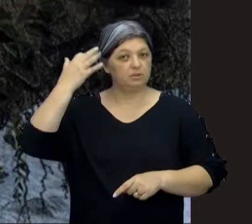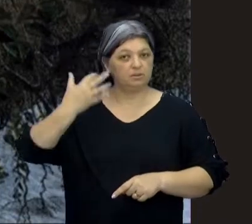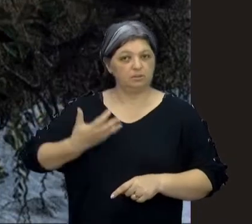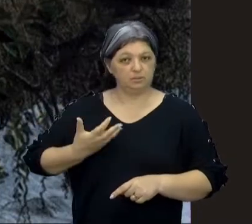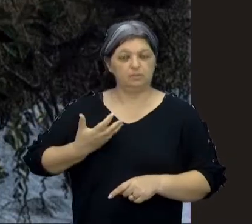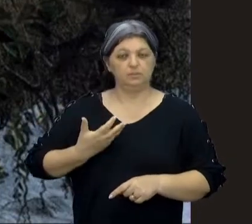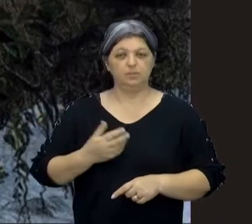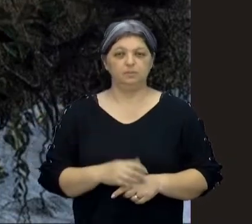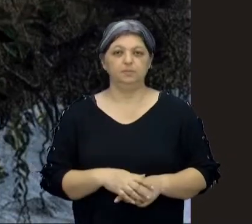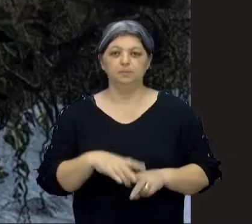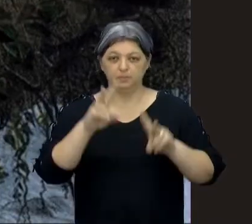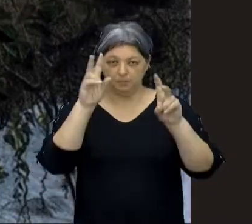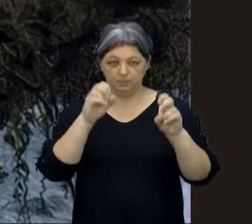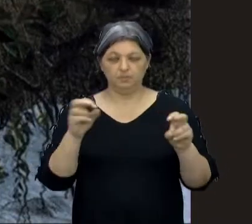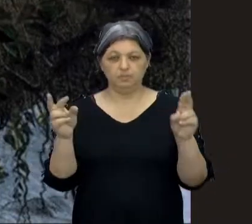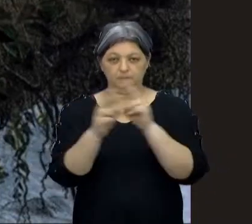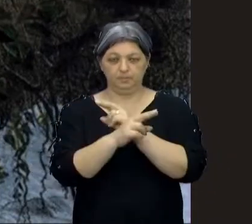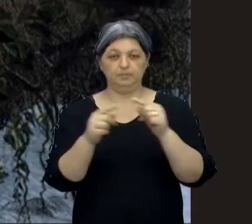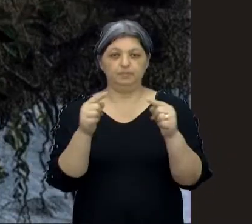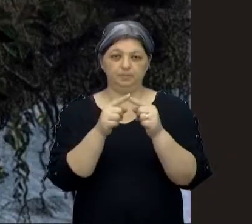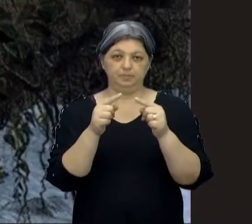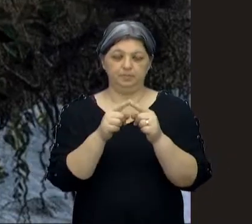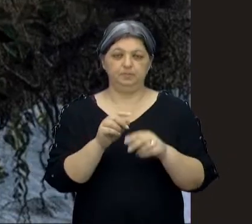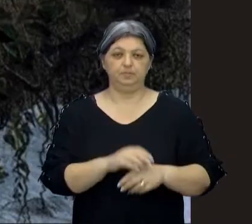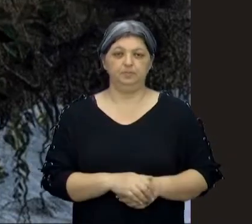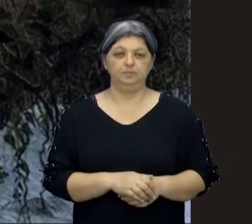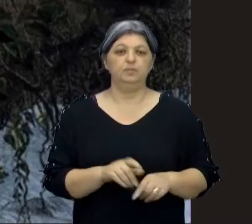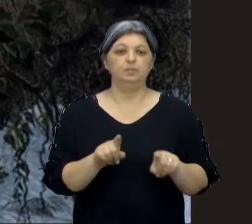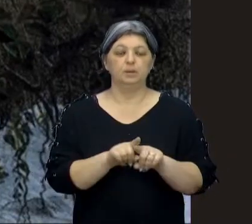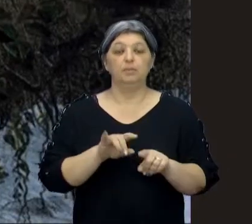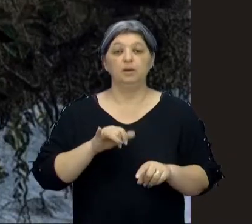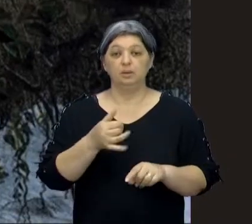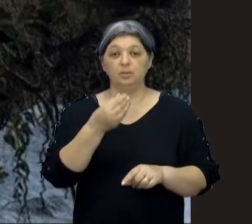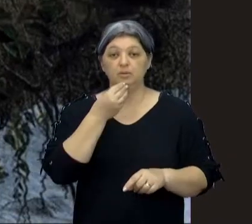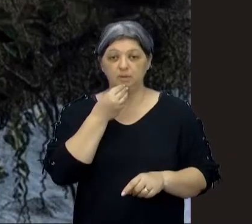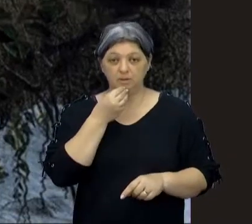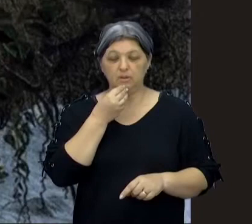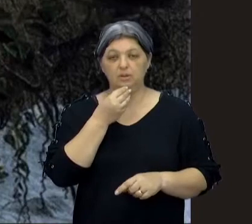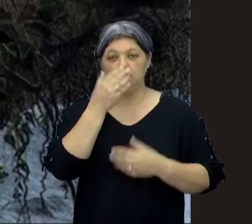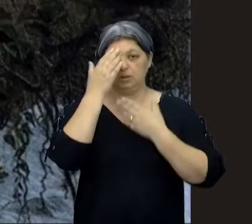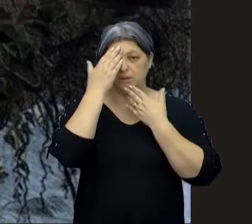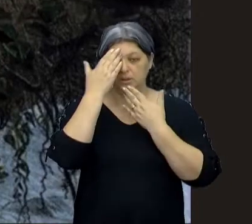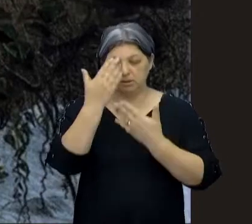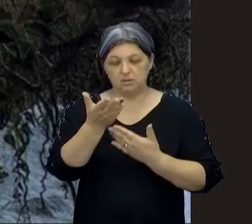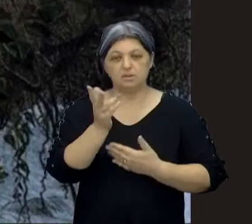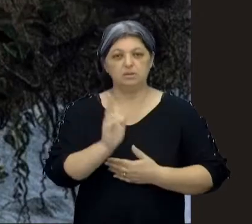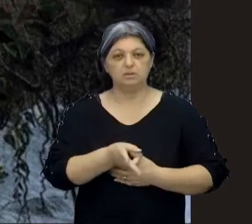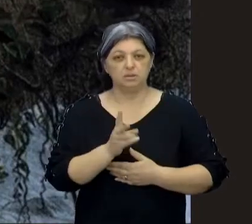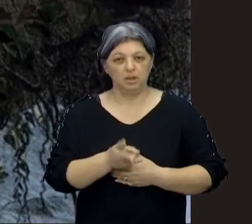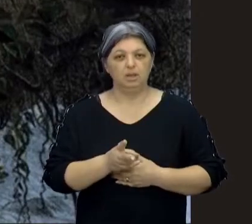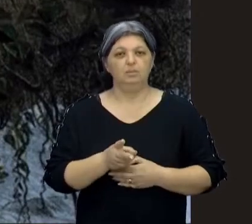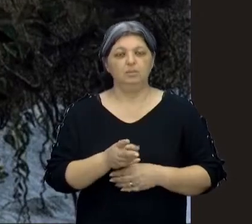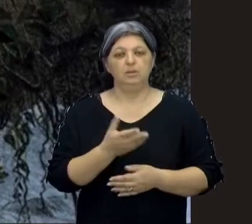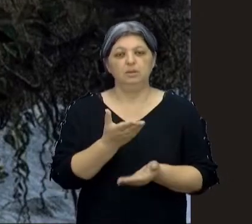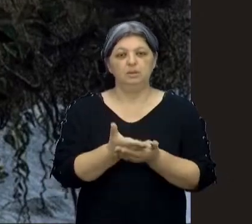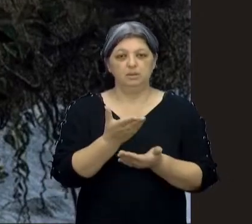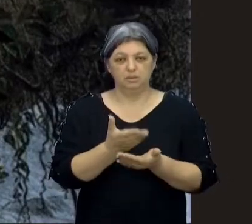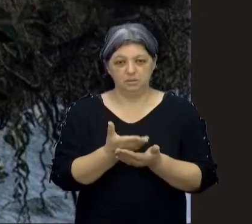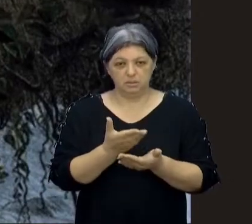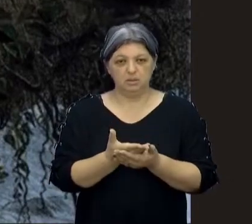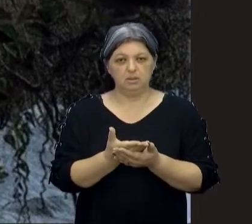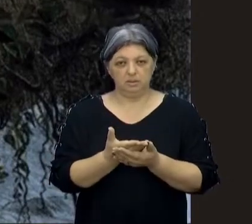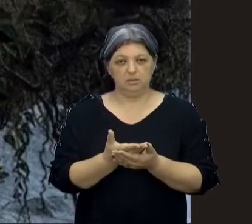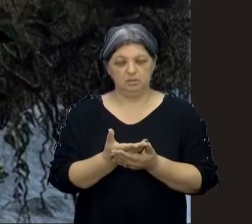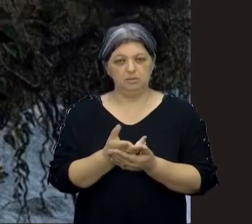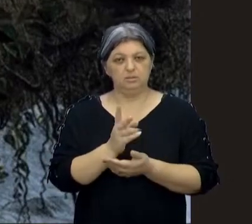assuntos aí correlacionados né vou aproveitar e falar do pessoal aí que sempre deixa nossas aulas aí muito mais